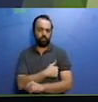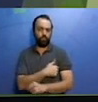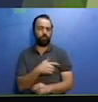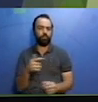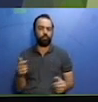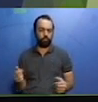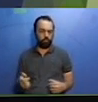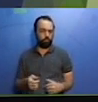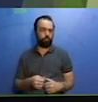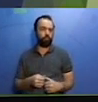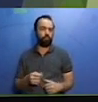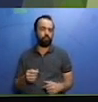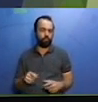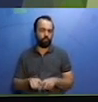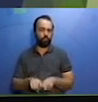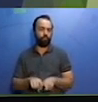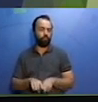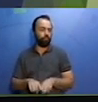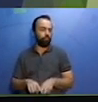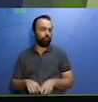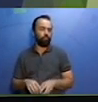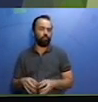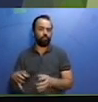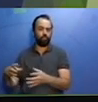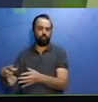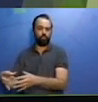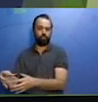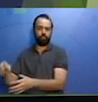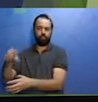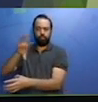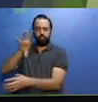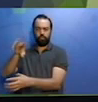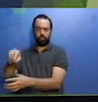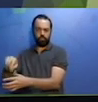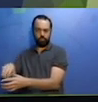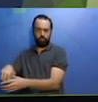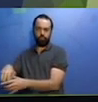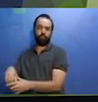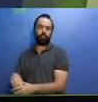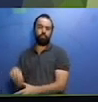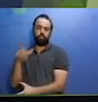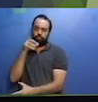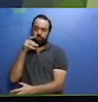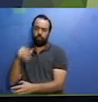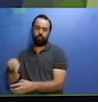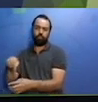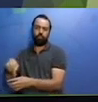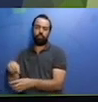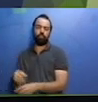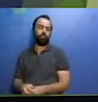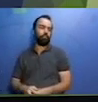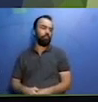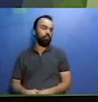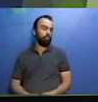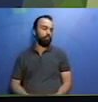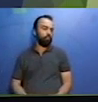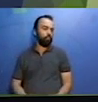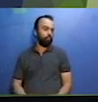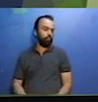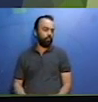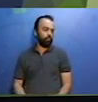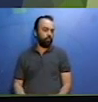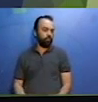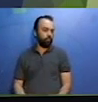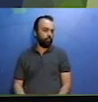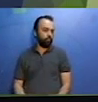controlar a temperatura de ebulição, e o recipiente que vai recolher o líquido condensado, pode ser um Ellermeia ou um balão